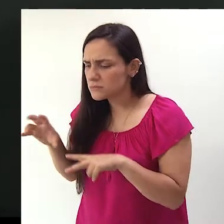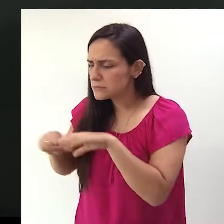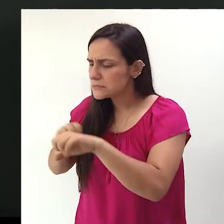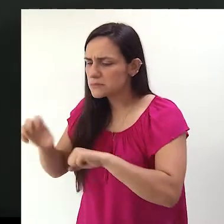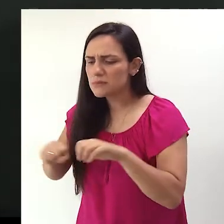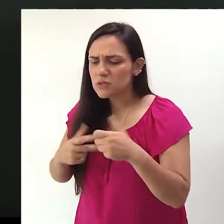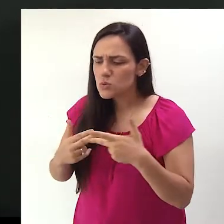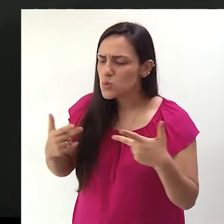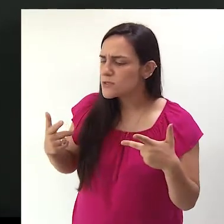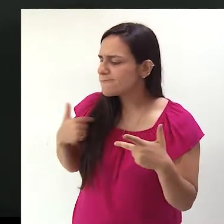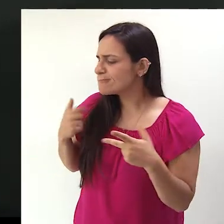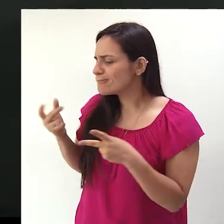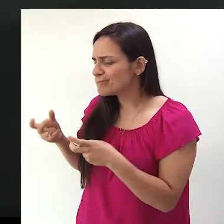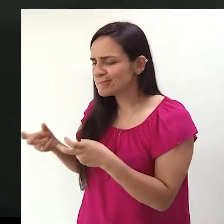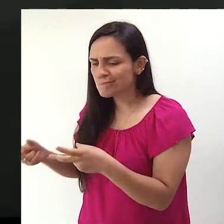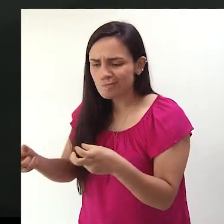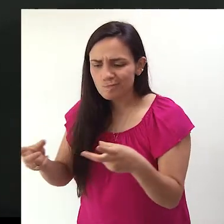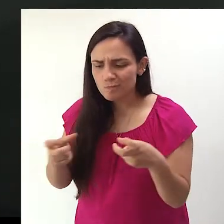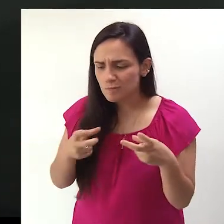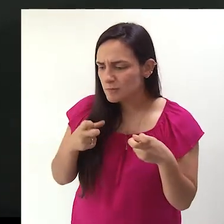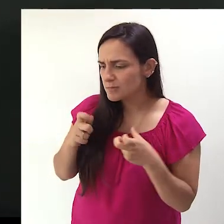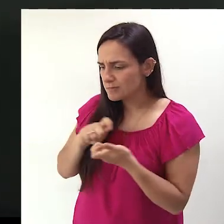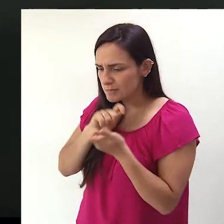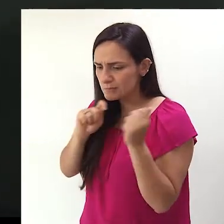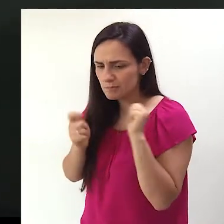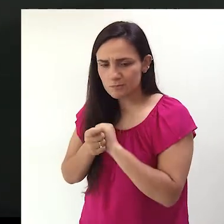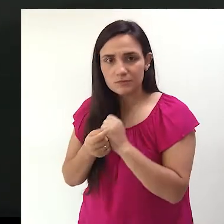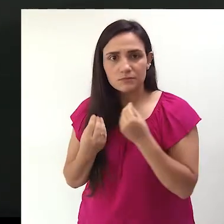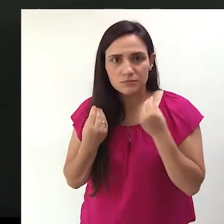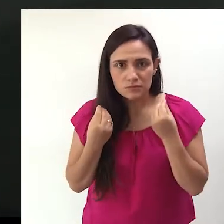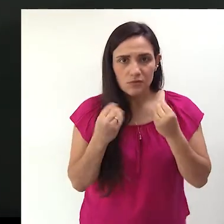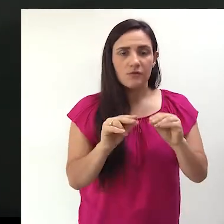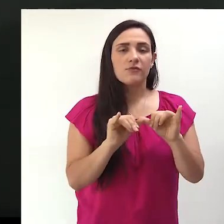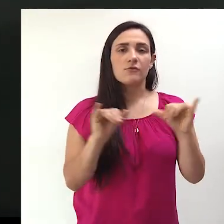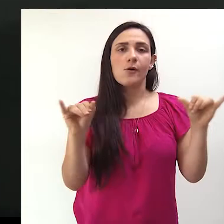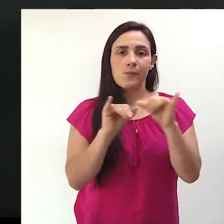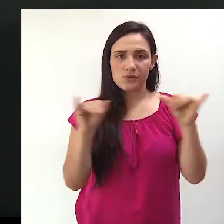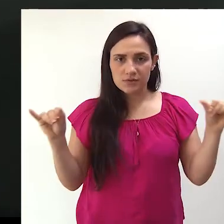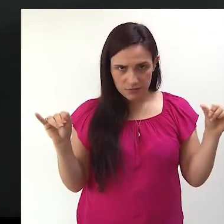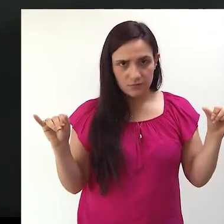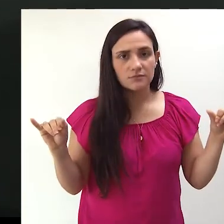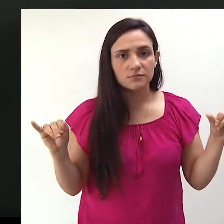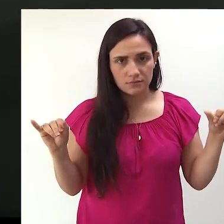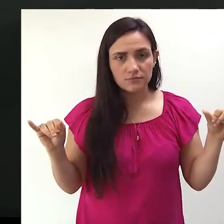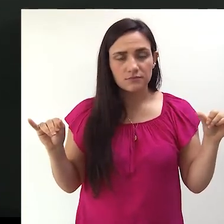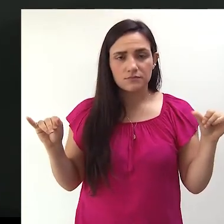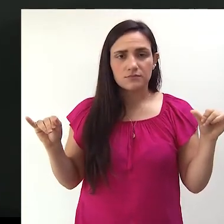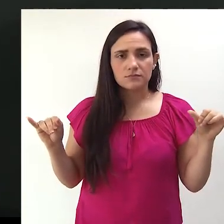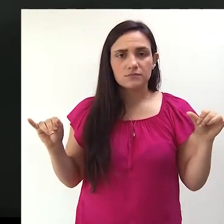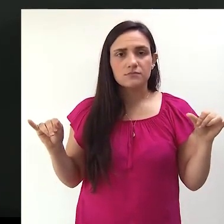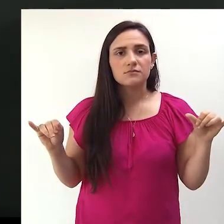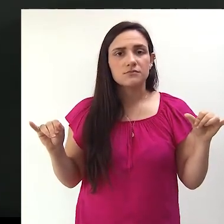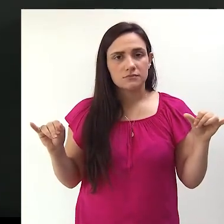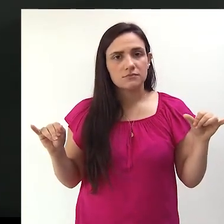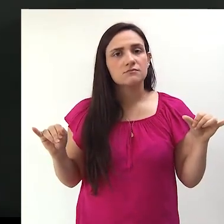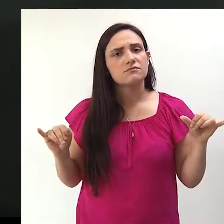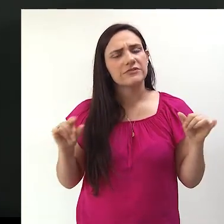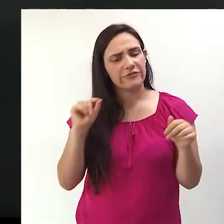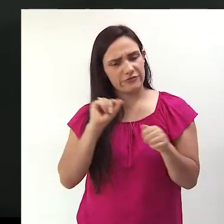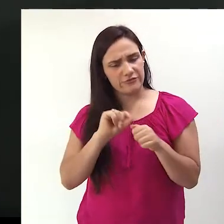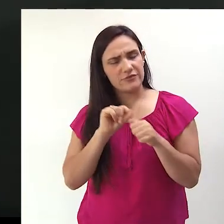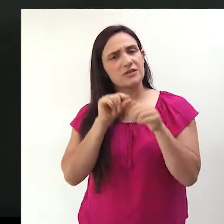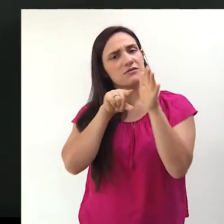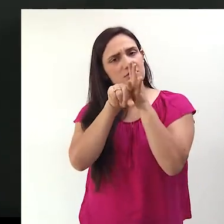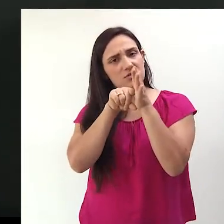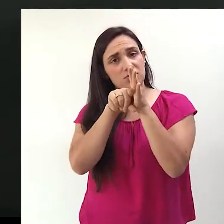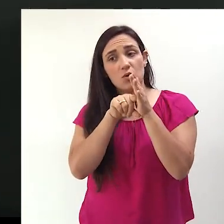crime é muito importante, foi feito o levantamento, foram colhidas informações, houve um trabalho de inteligência muito grande, de investigação, e naquela